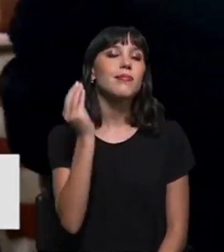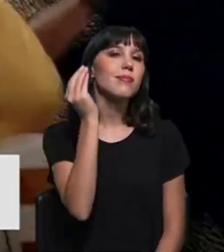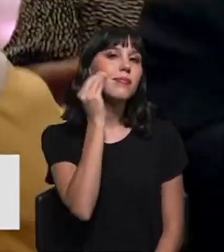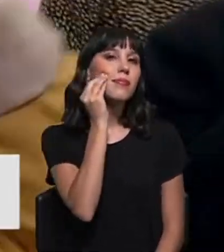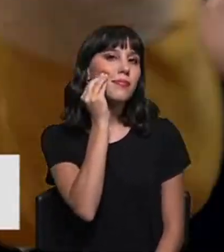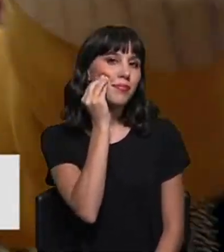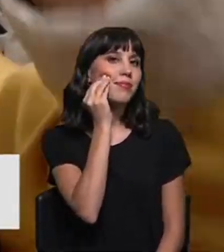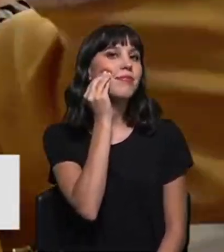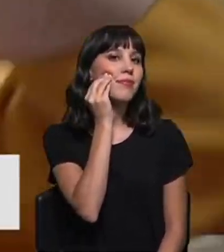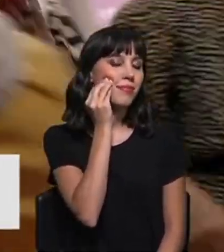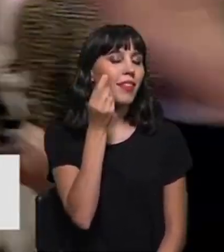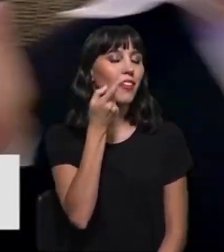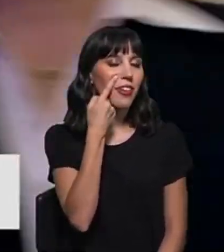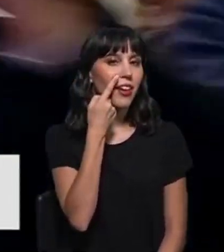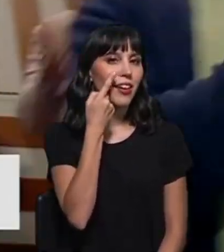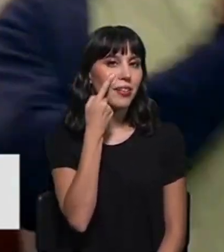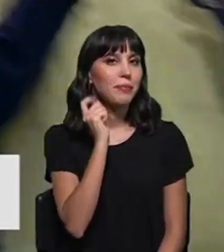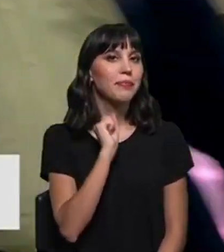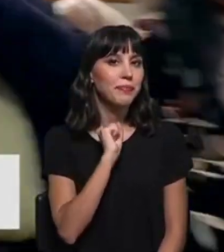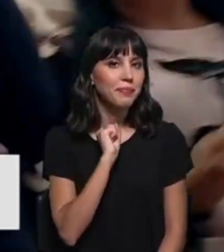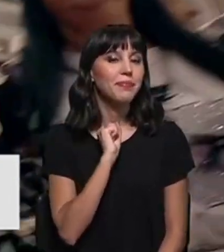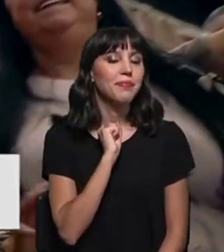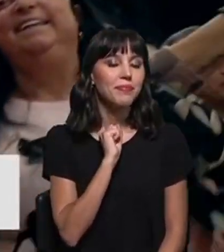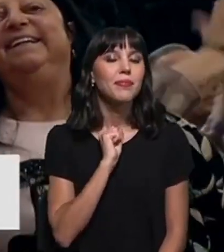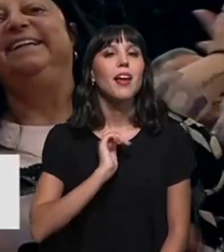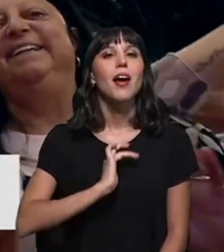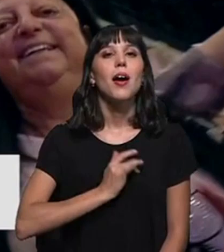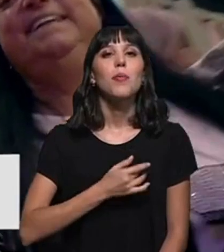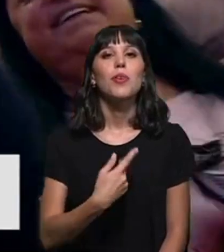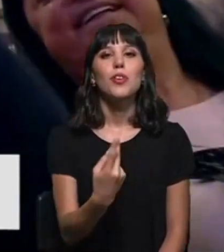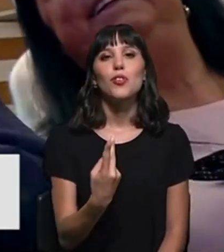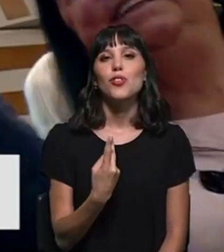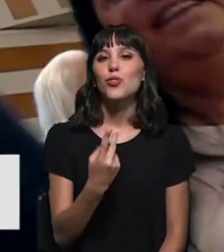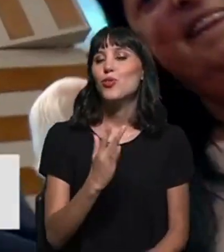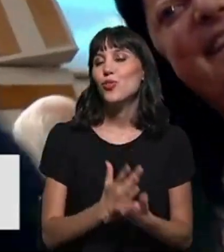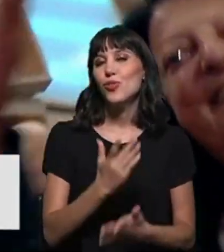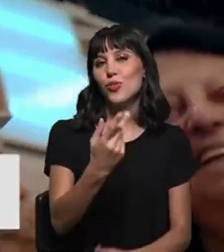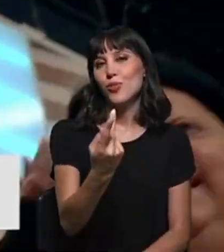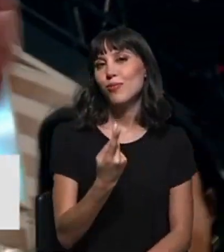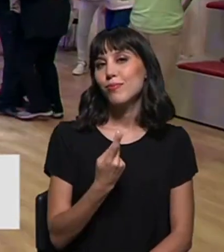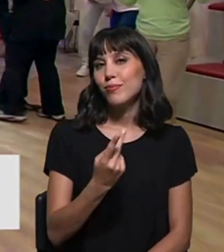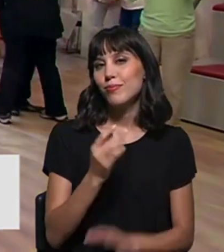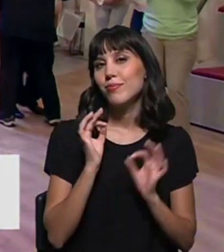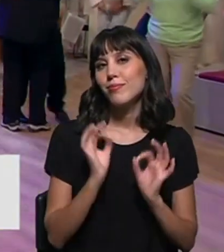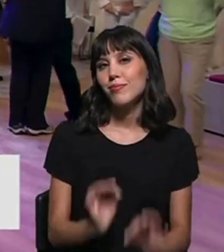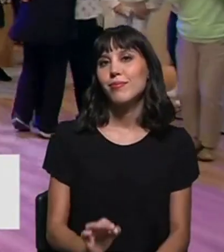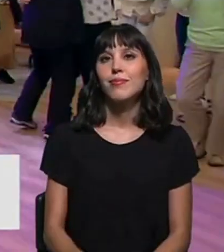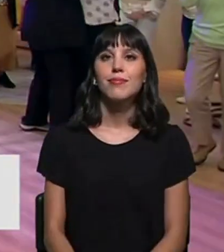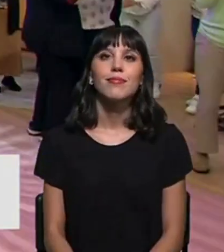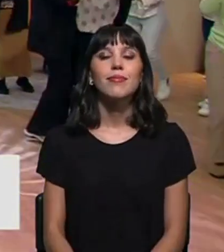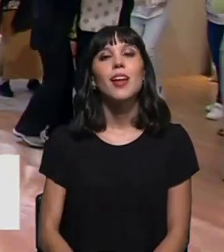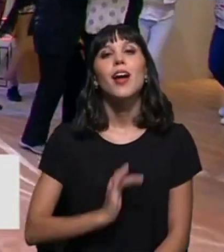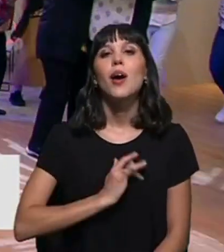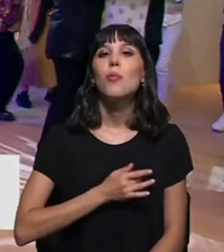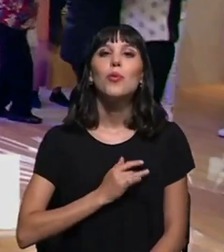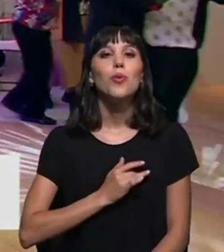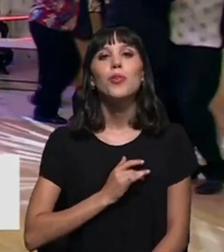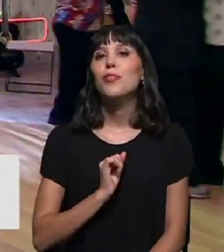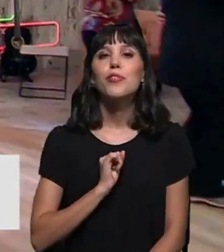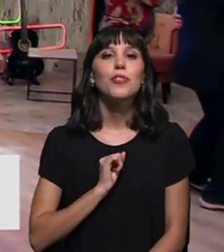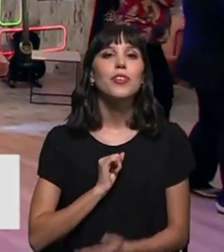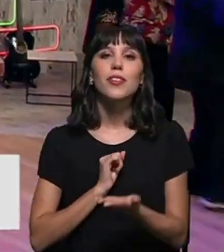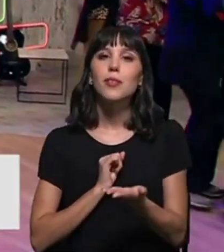Beijinho e verás depois que o nosso amor é só para nós dois. Oh meu amor, dá-me a